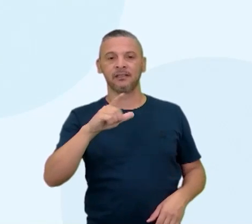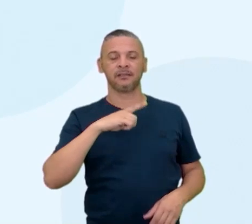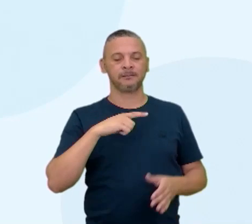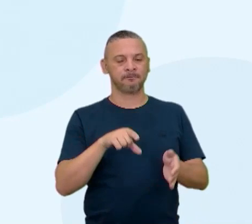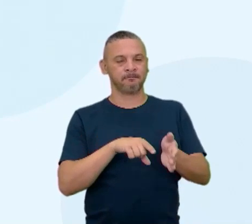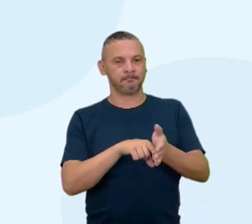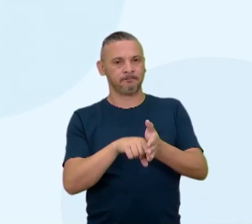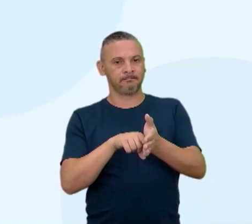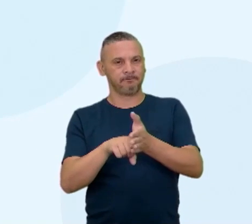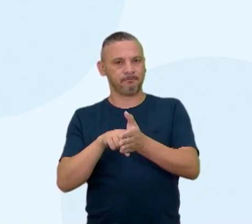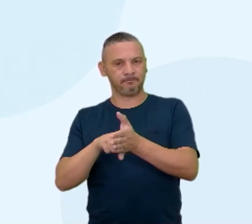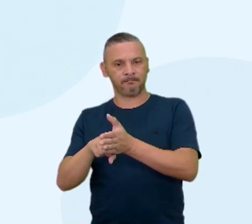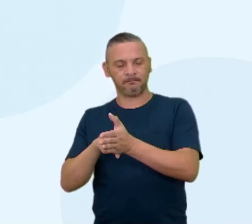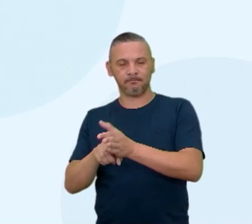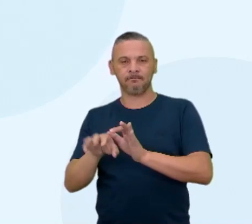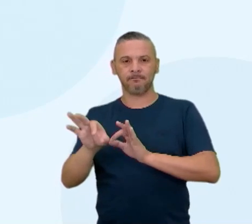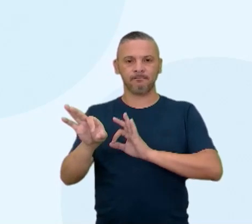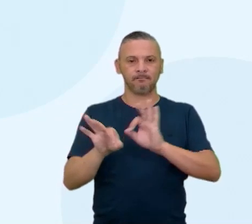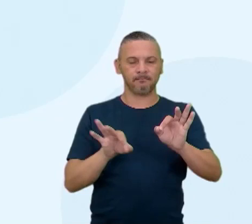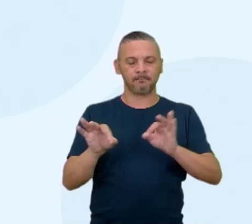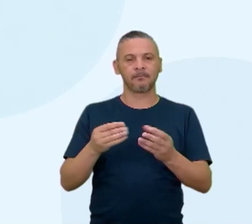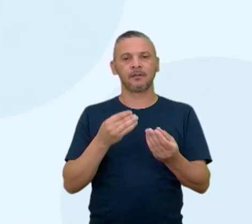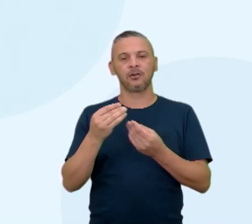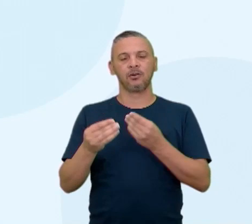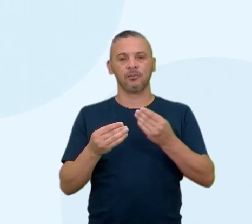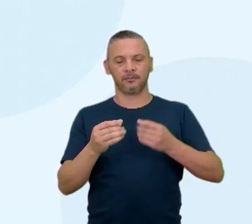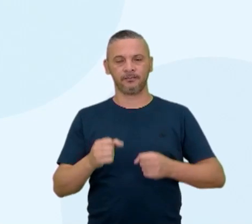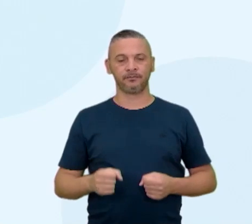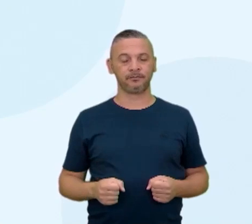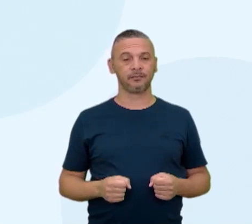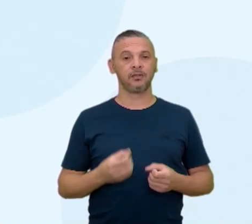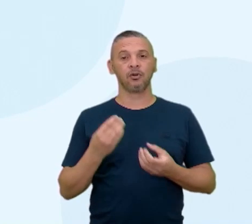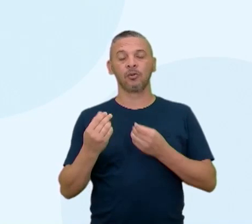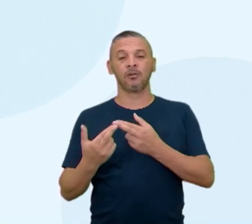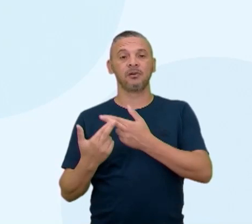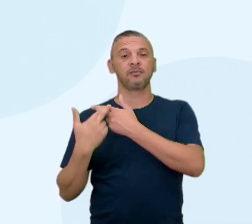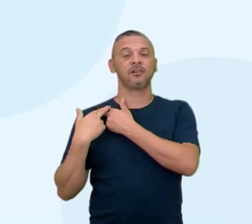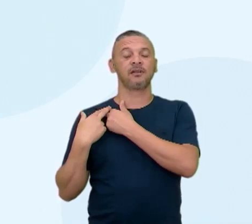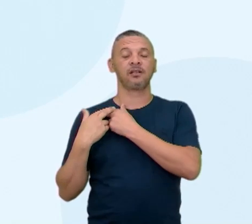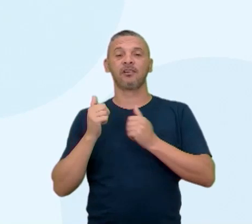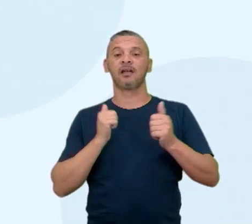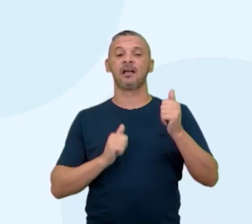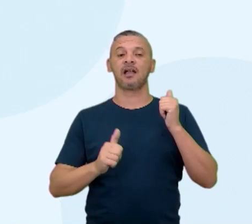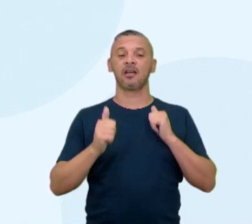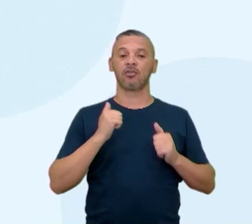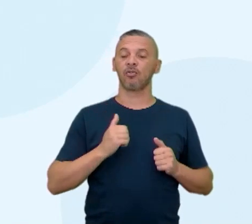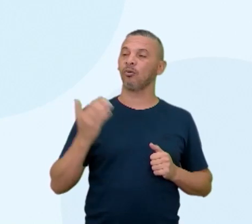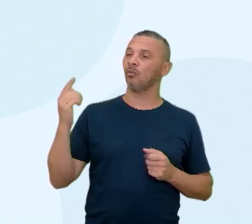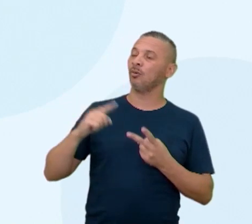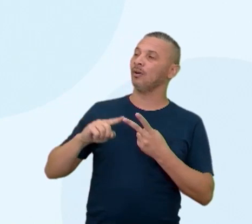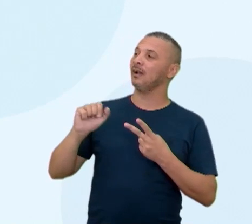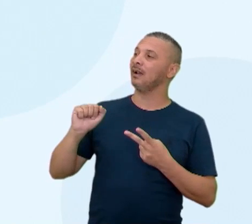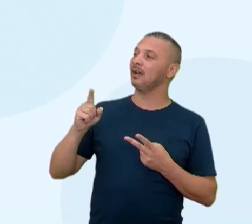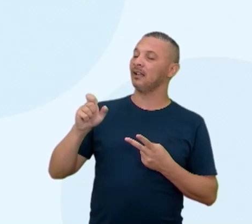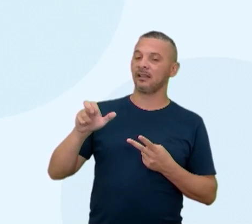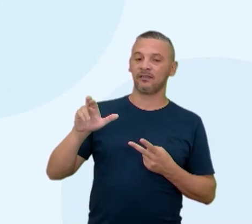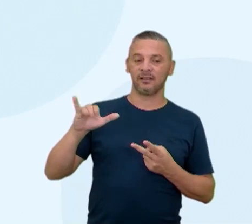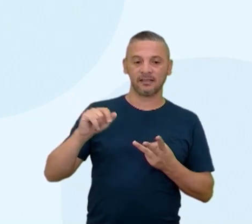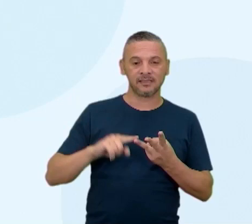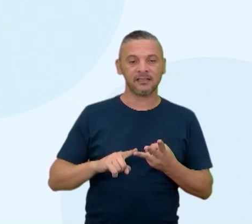pesquisar mais elementos, o que podemos acrescentar. Qual é a função do ator, do aderecista, do figurinista, do